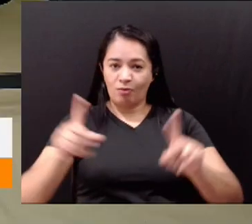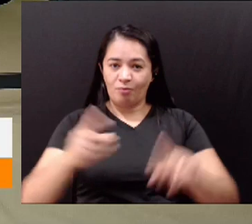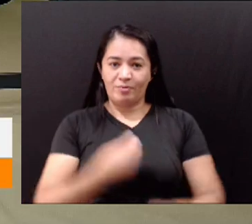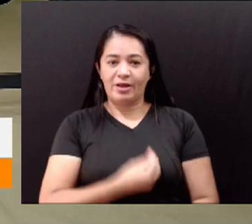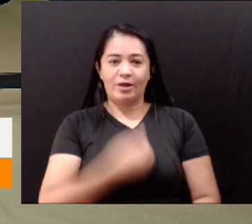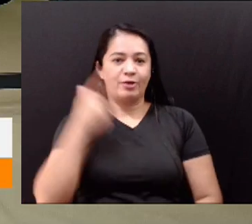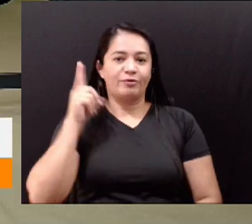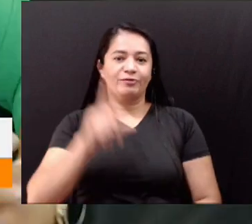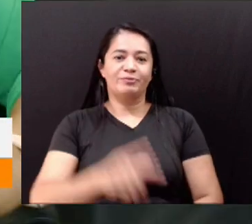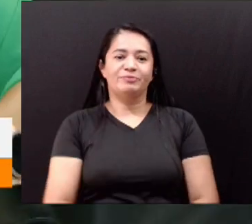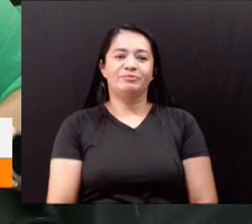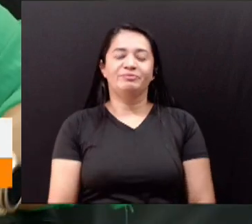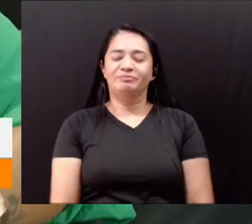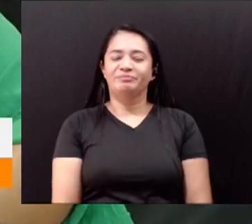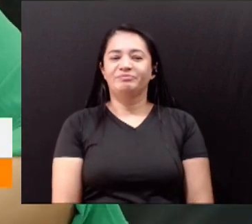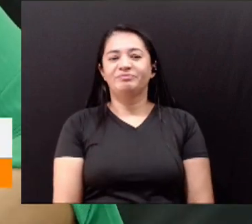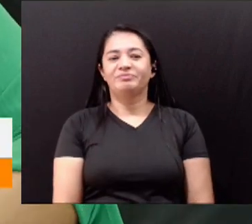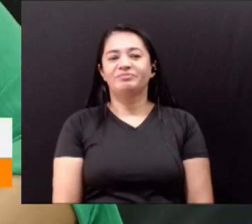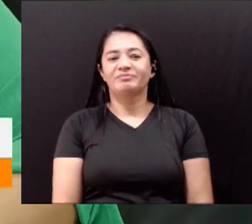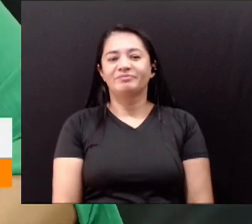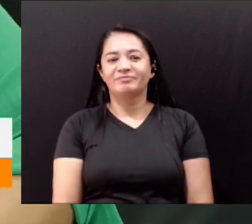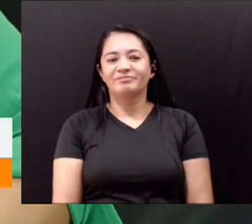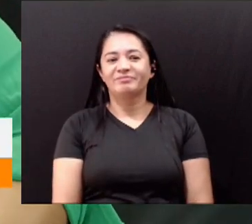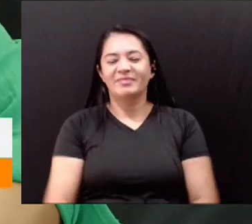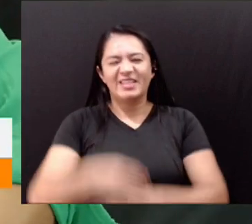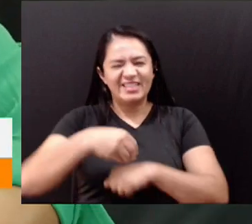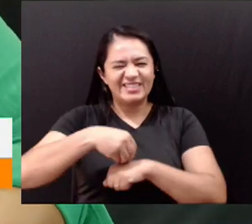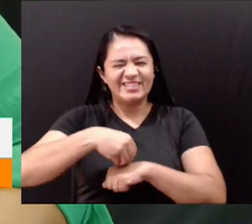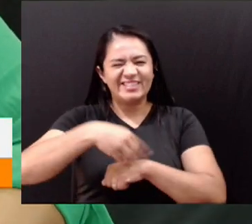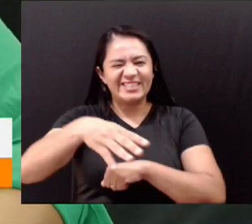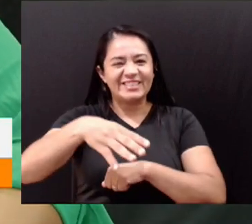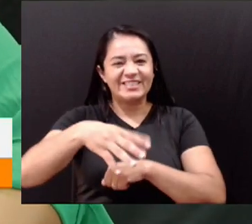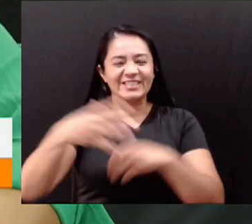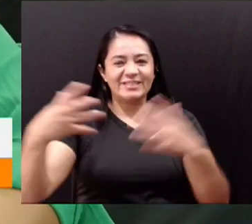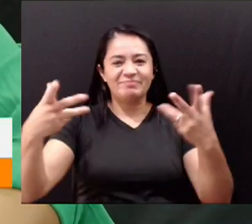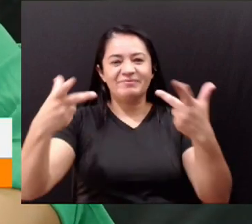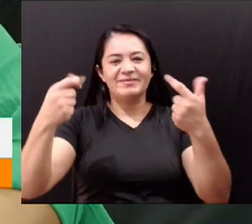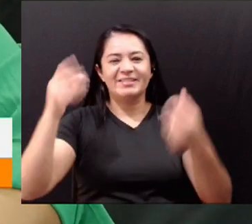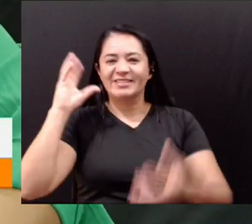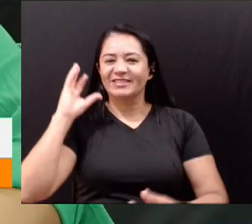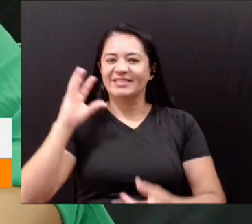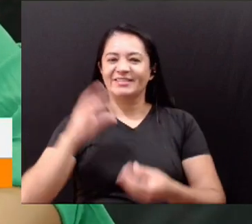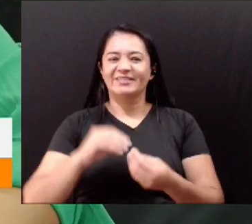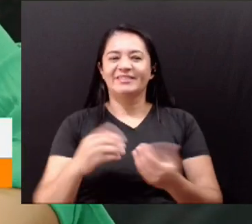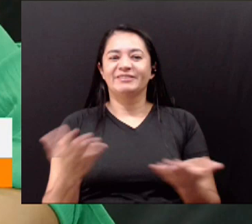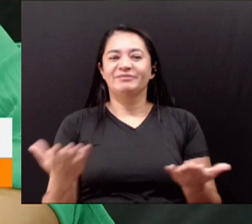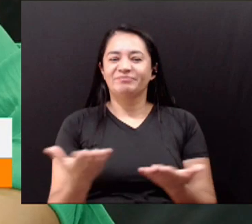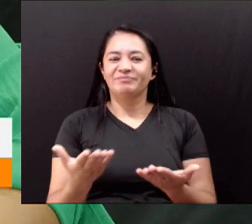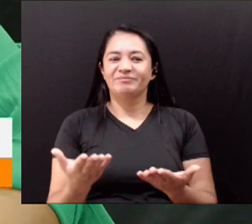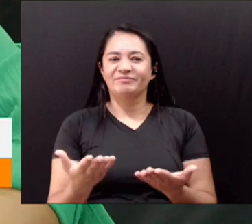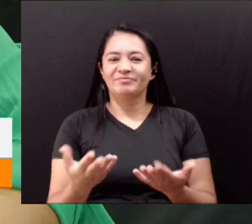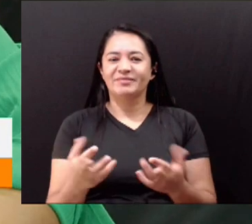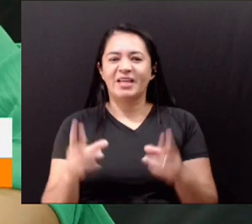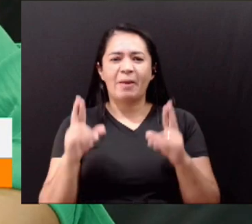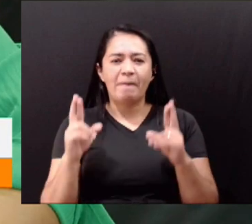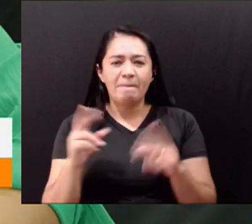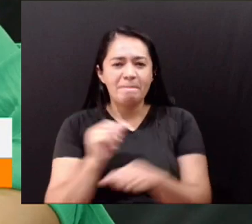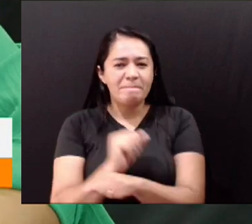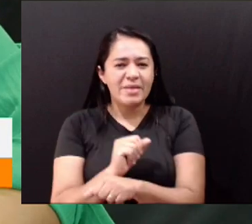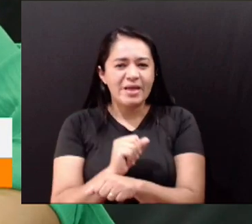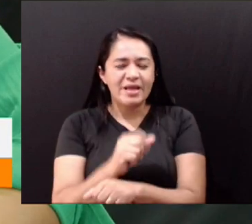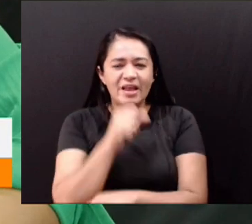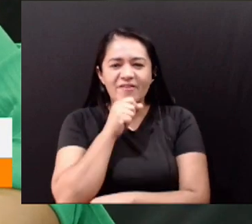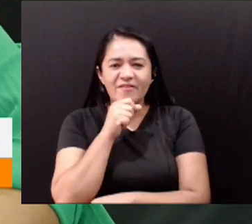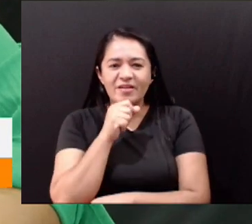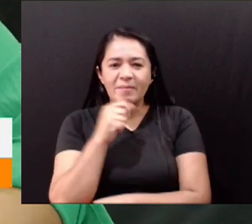Muito bem. E que dica para fechar a nossa semana. Não espere envelhecer para